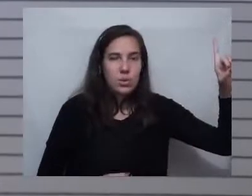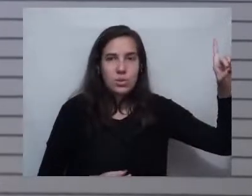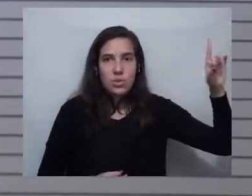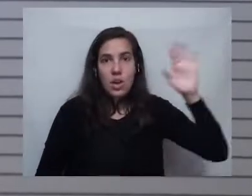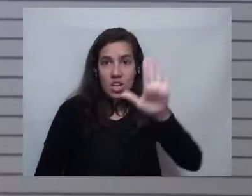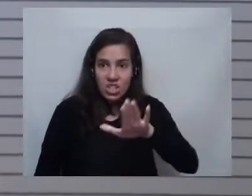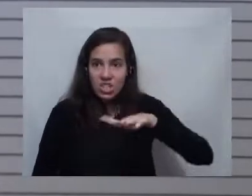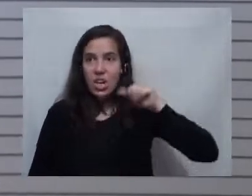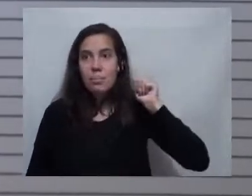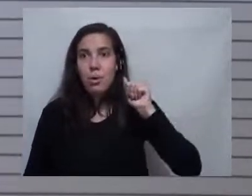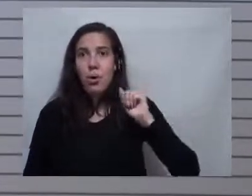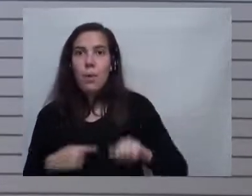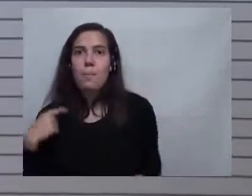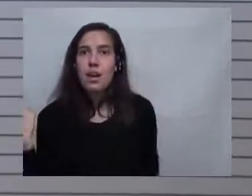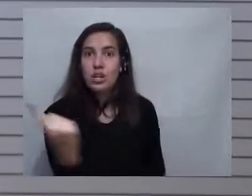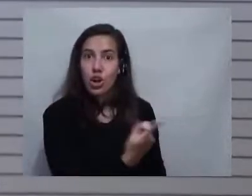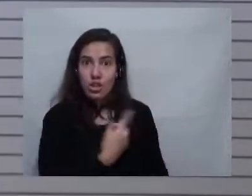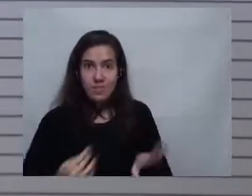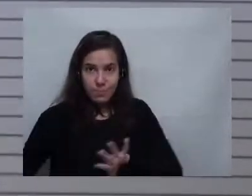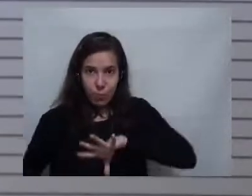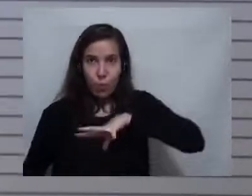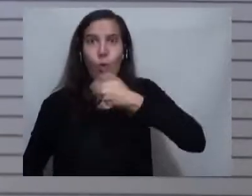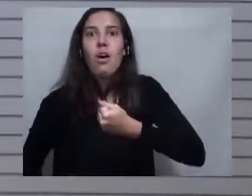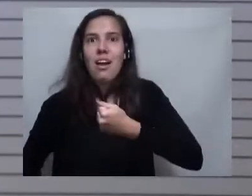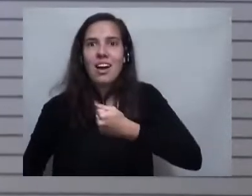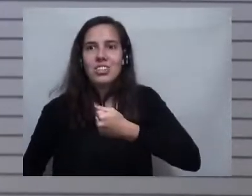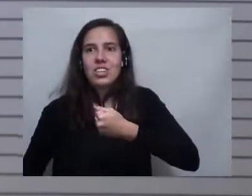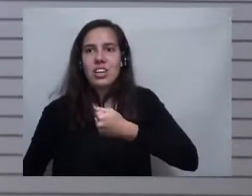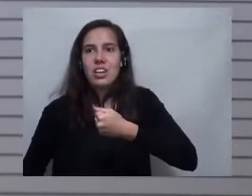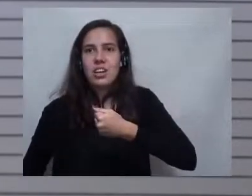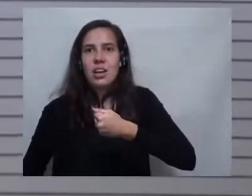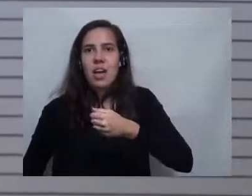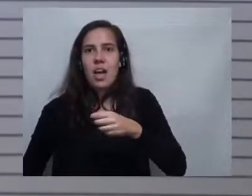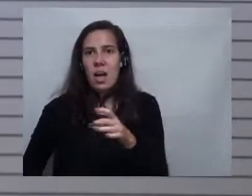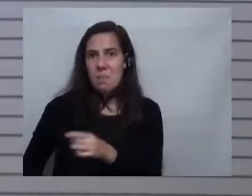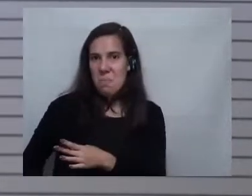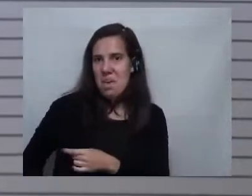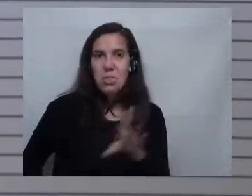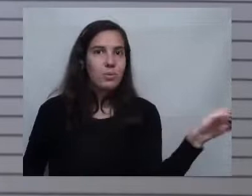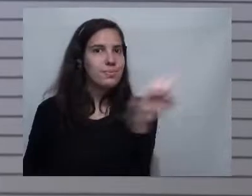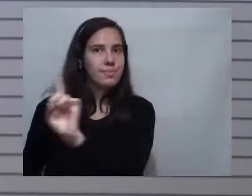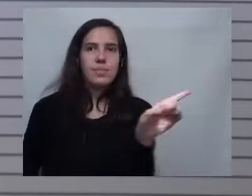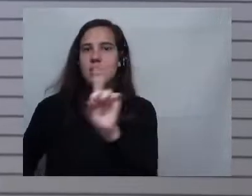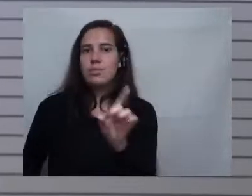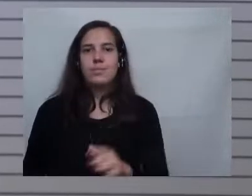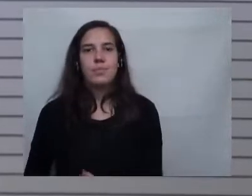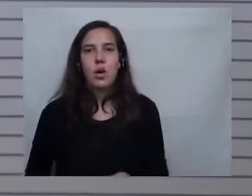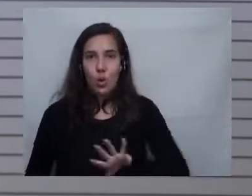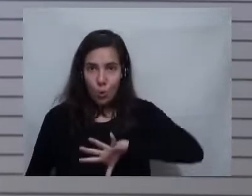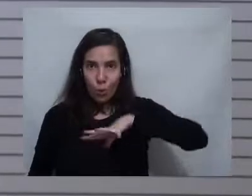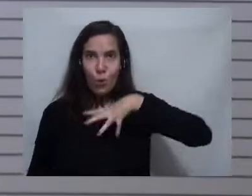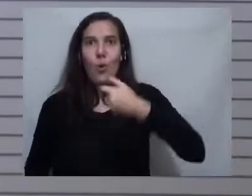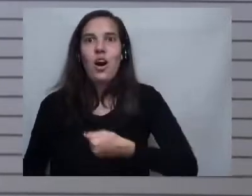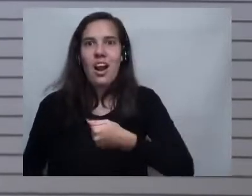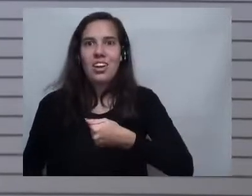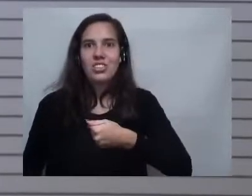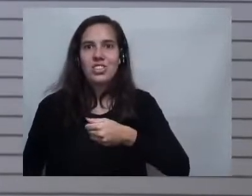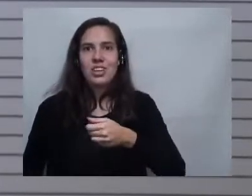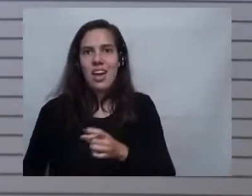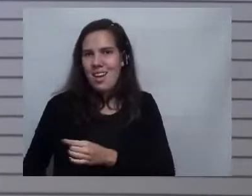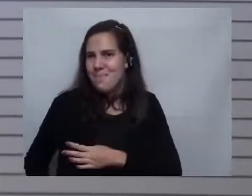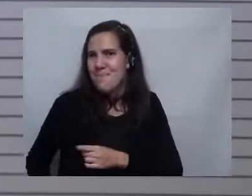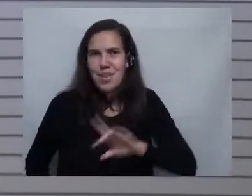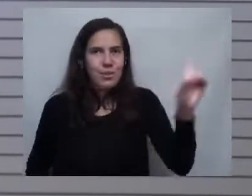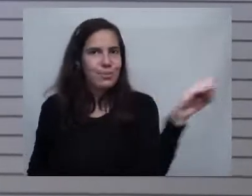viver e a ousadia de não temer tu não tem